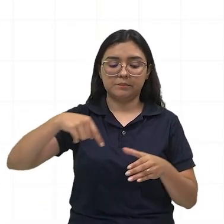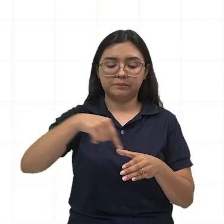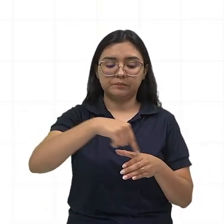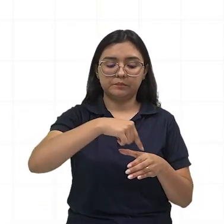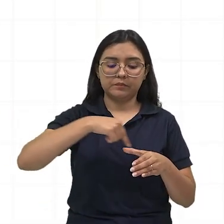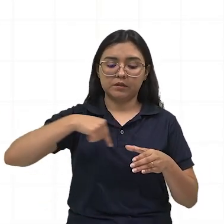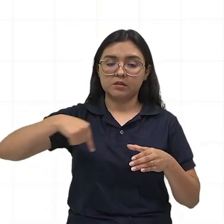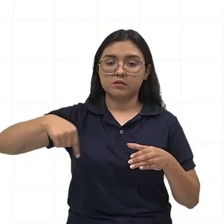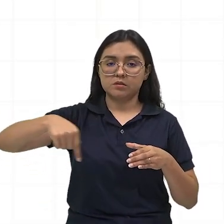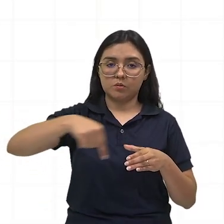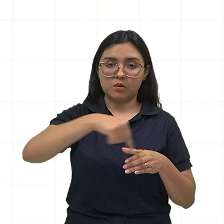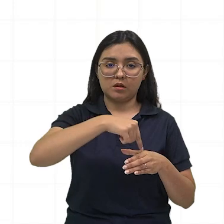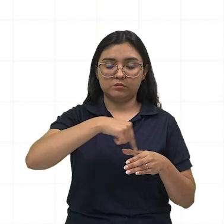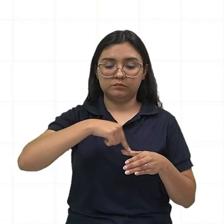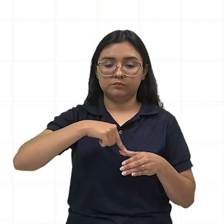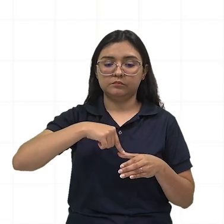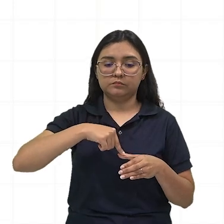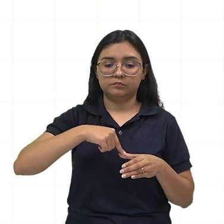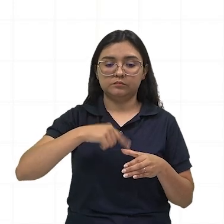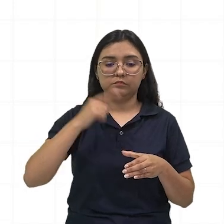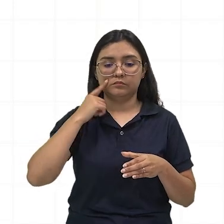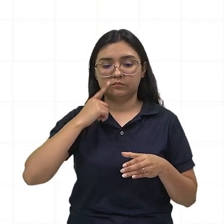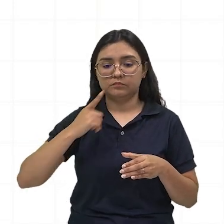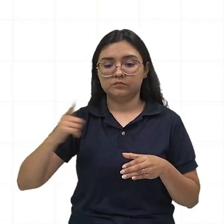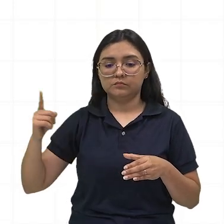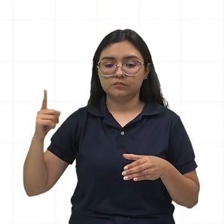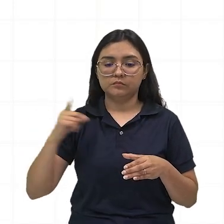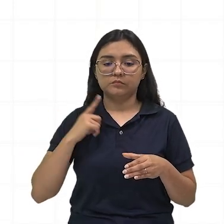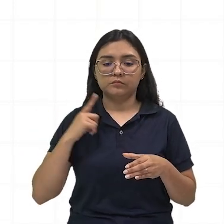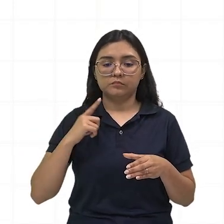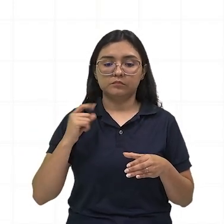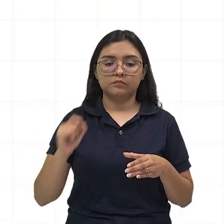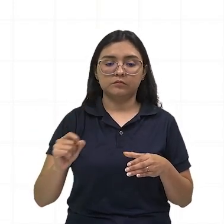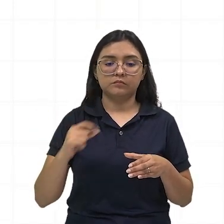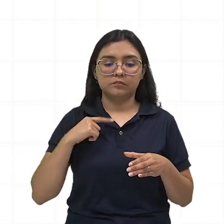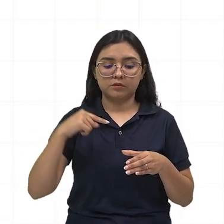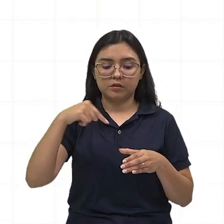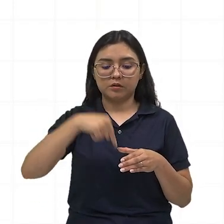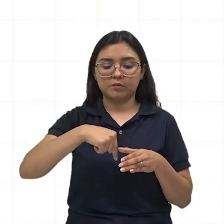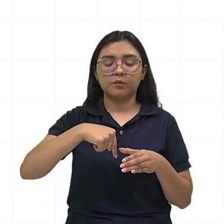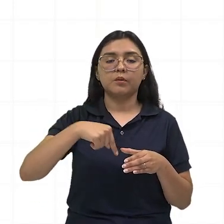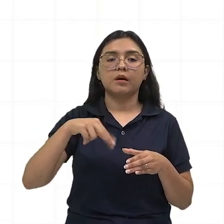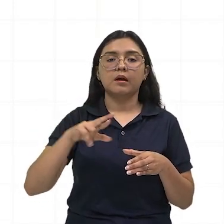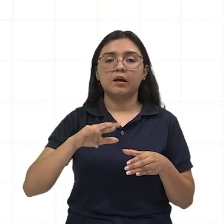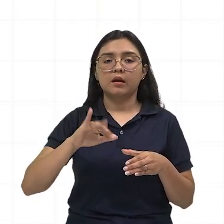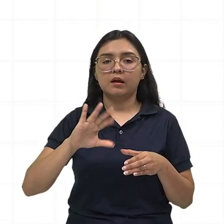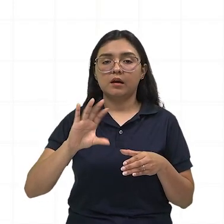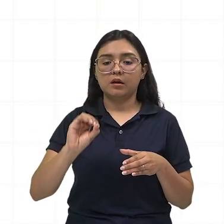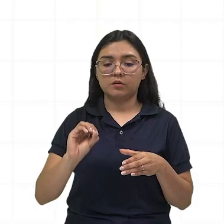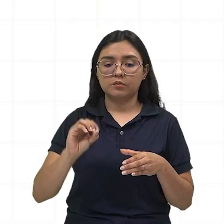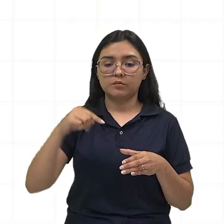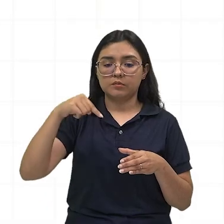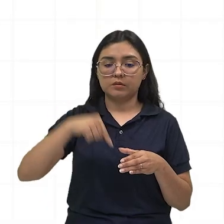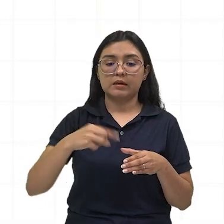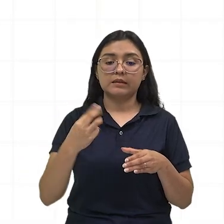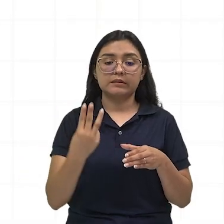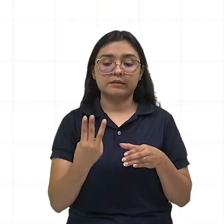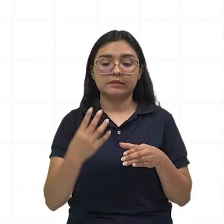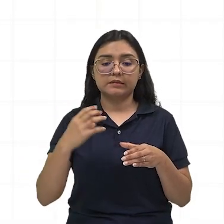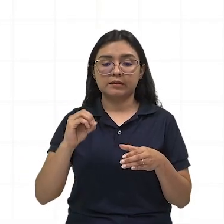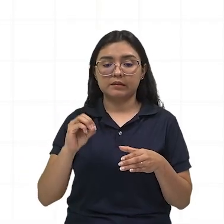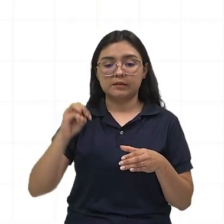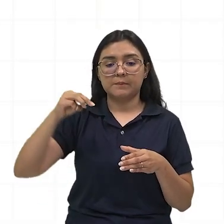piscina circular, ó. Aqui eu tenho o raio e esse raio aqui é